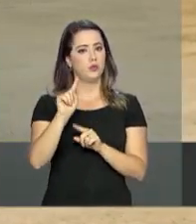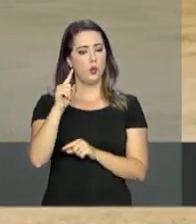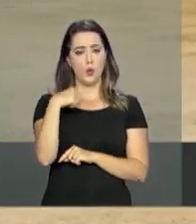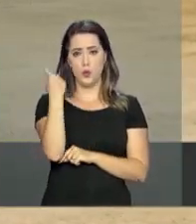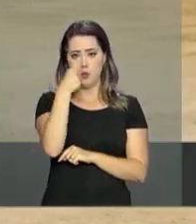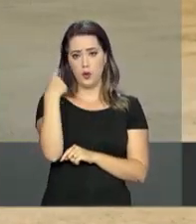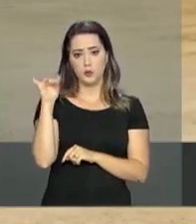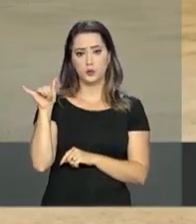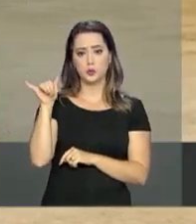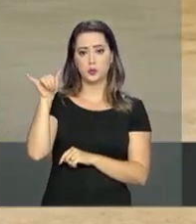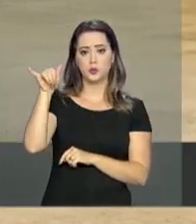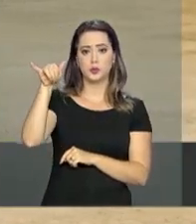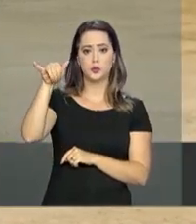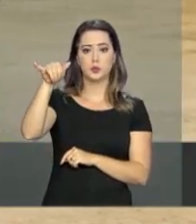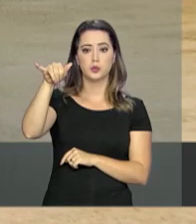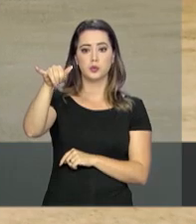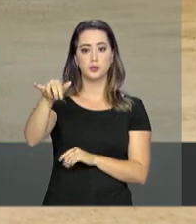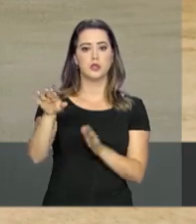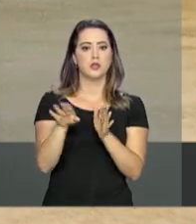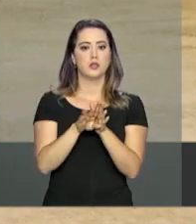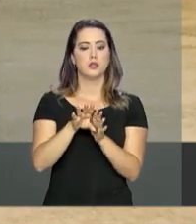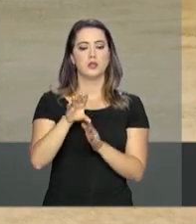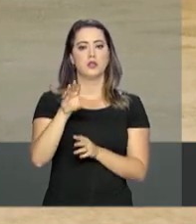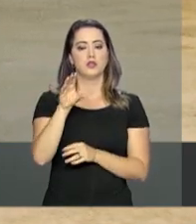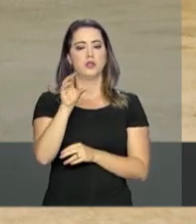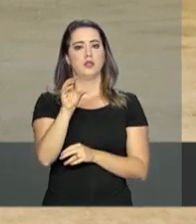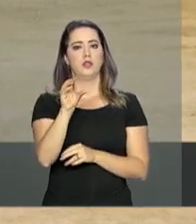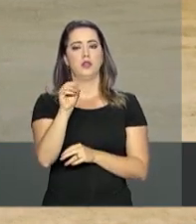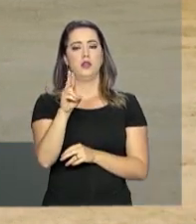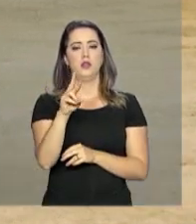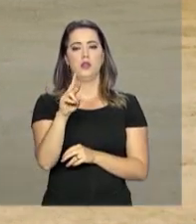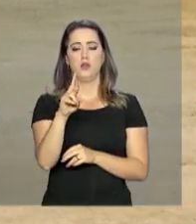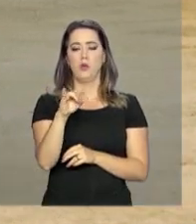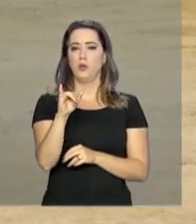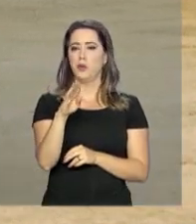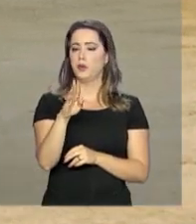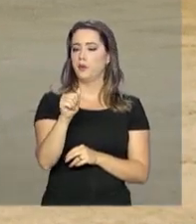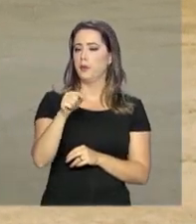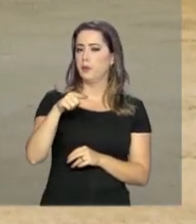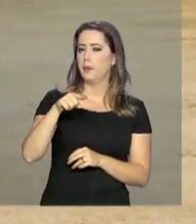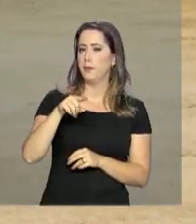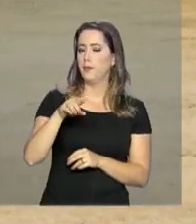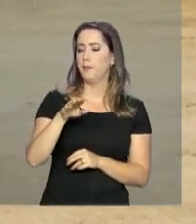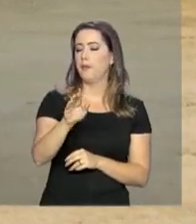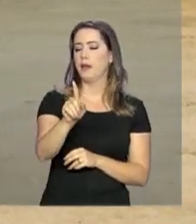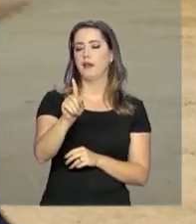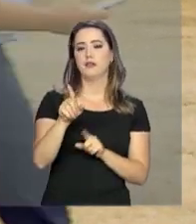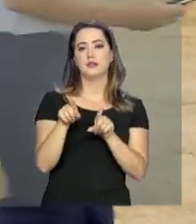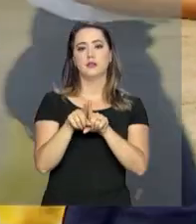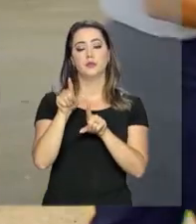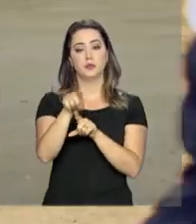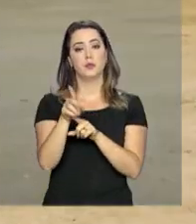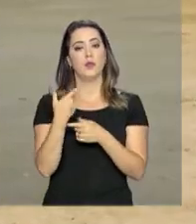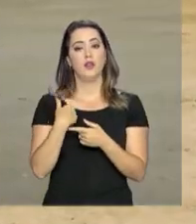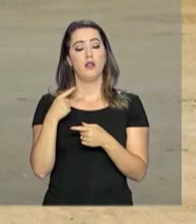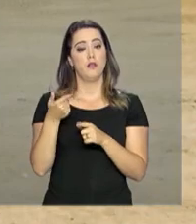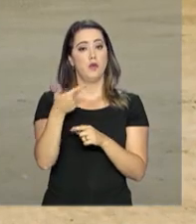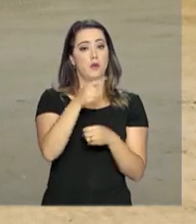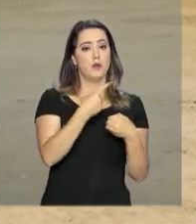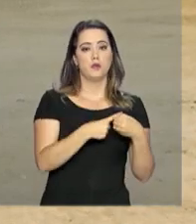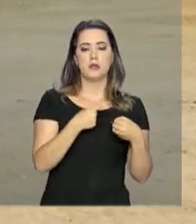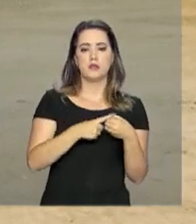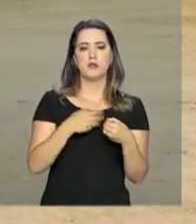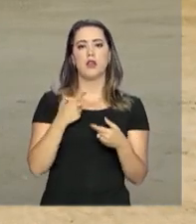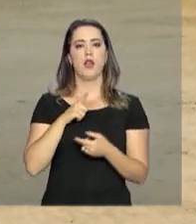a corumbá daqui os estudantes seguem para ladário onde vão desenvolver atividades como palestras e